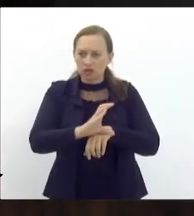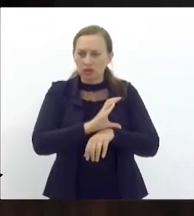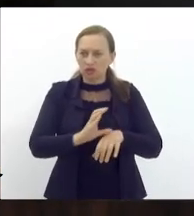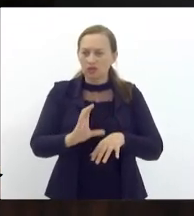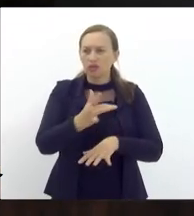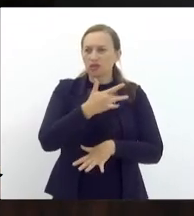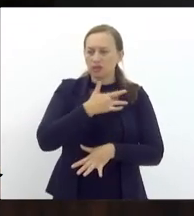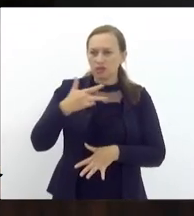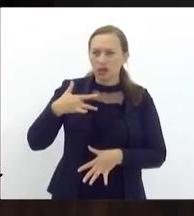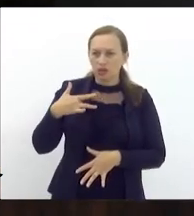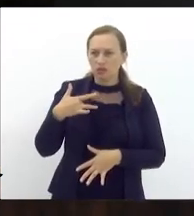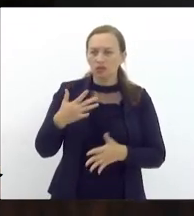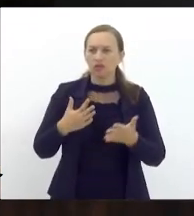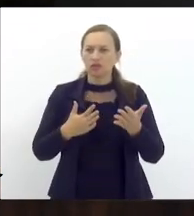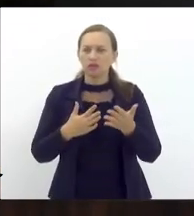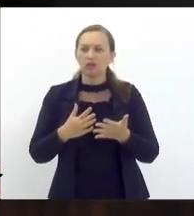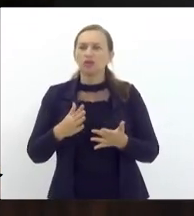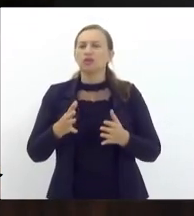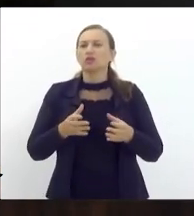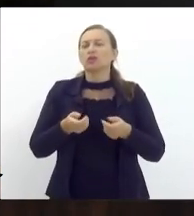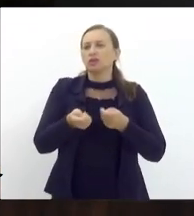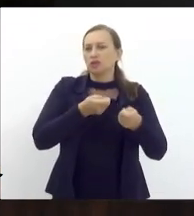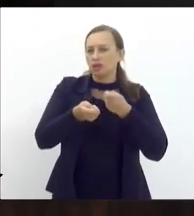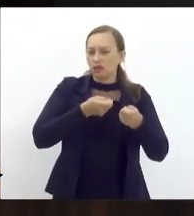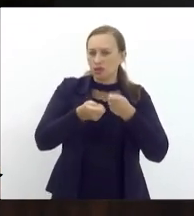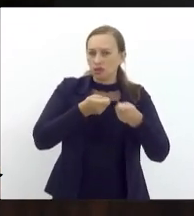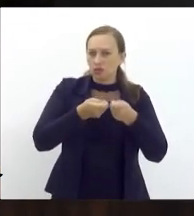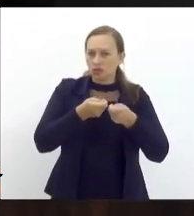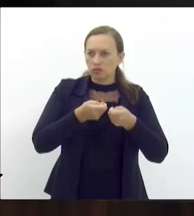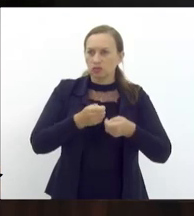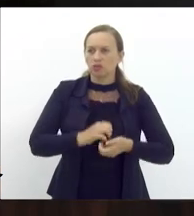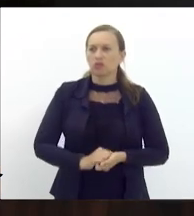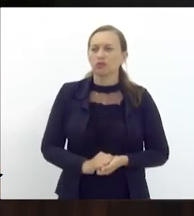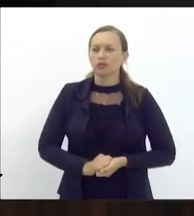saúde favorável orçamento Finanças financeira